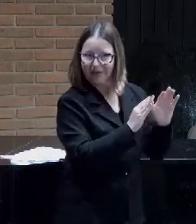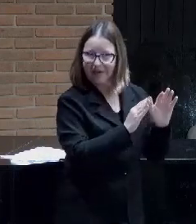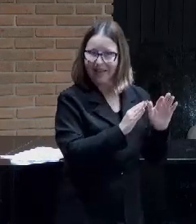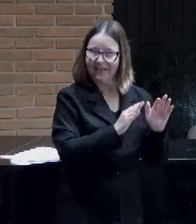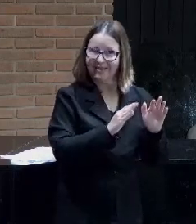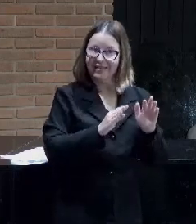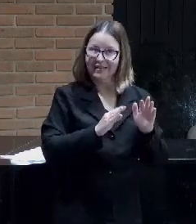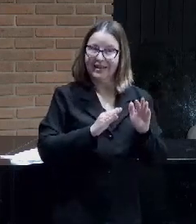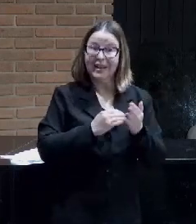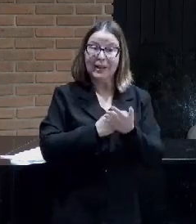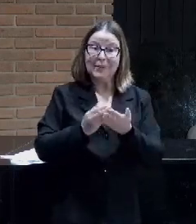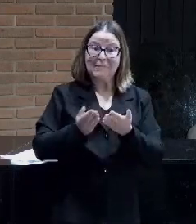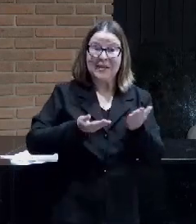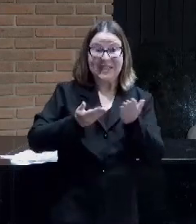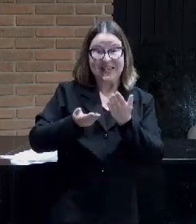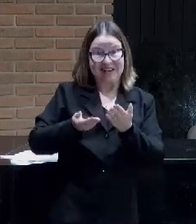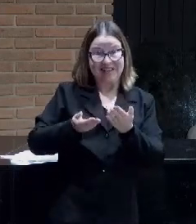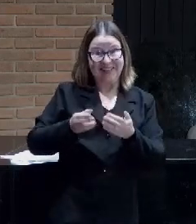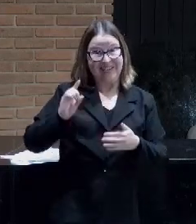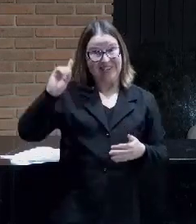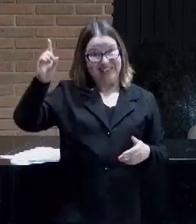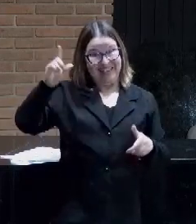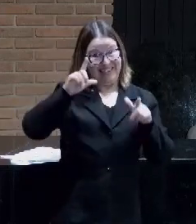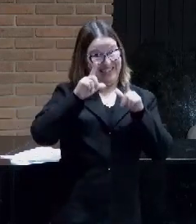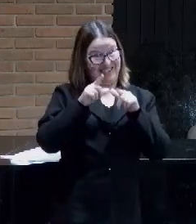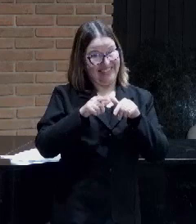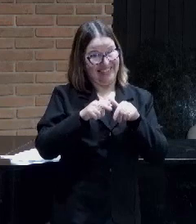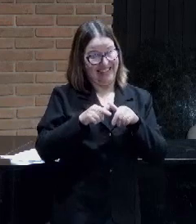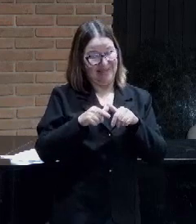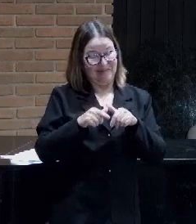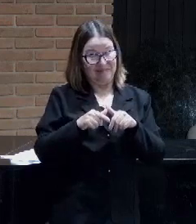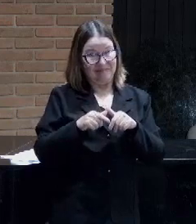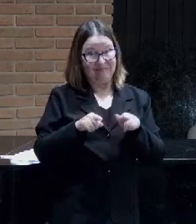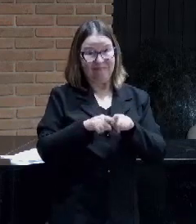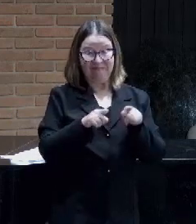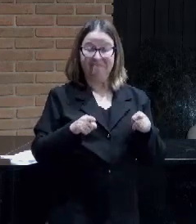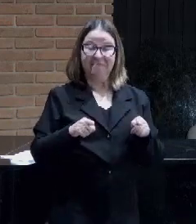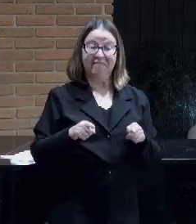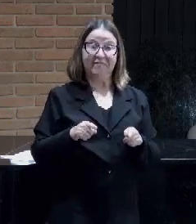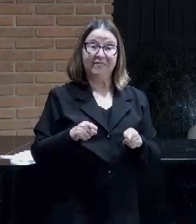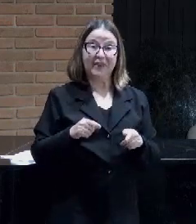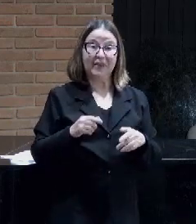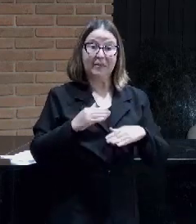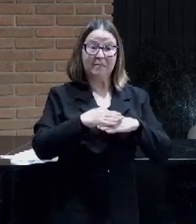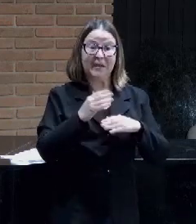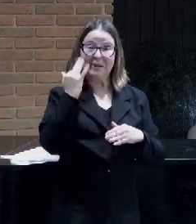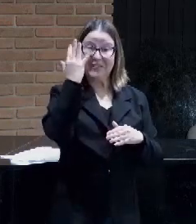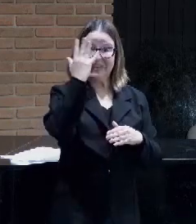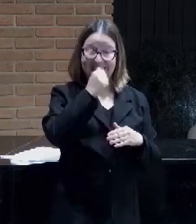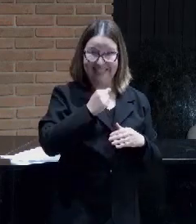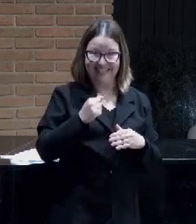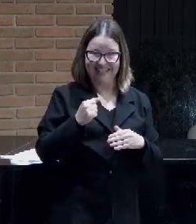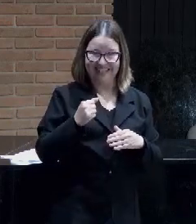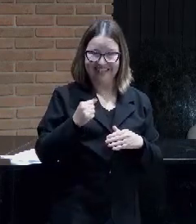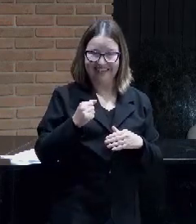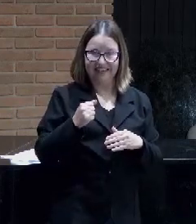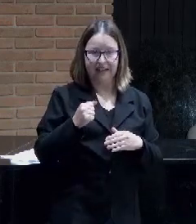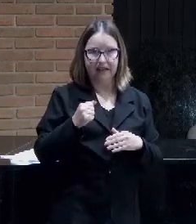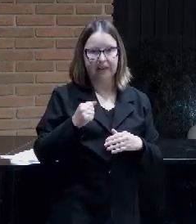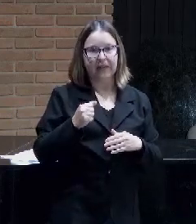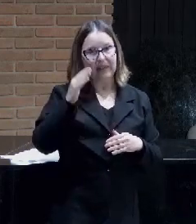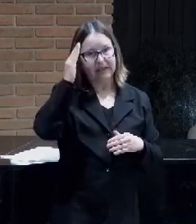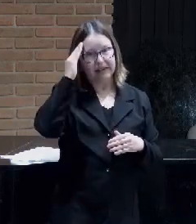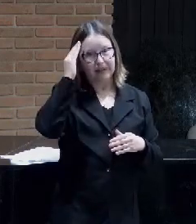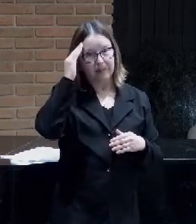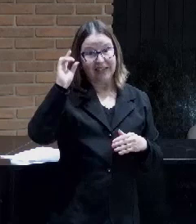lindo, isso é muito bonito, mas a parte mais bonita não é essa. A parte bonita é pensar que Deus usou o pecado de Jonas para fazer